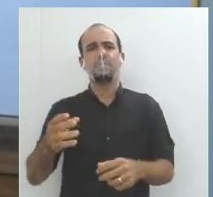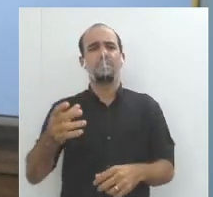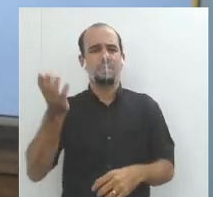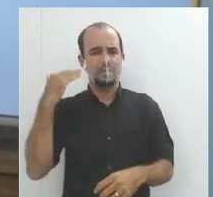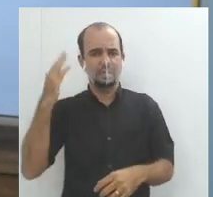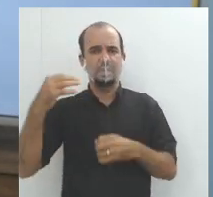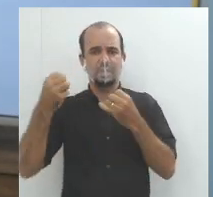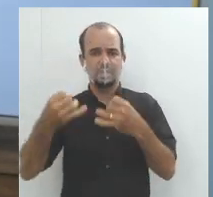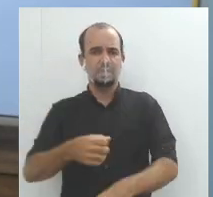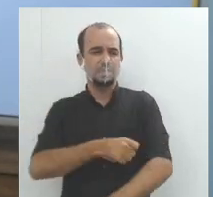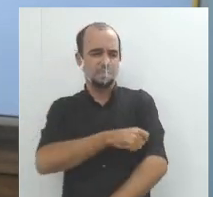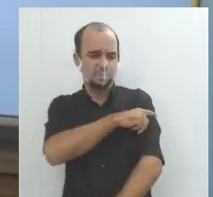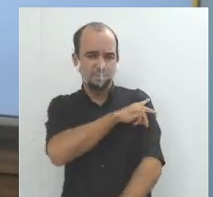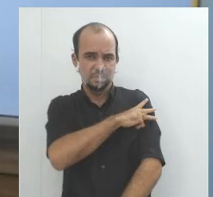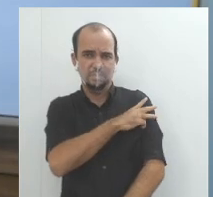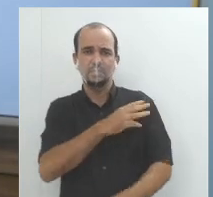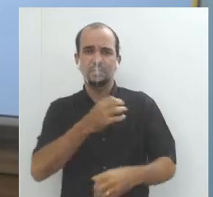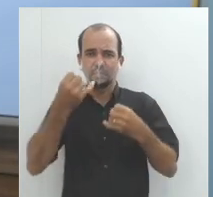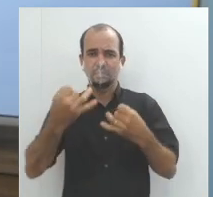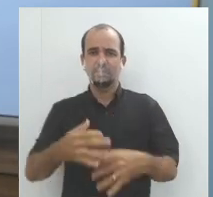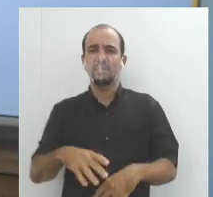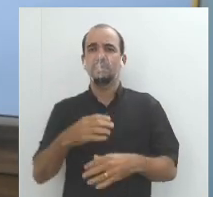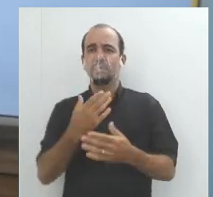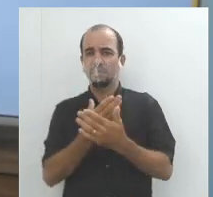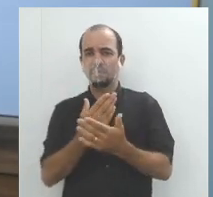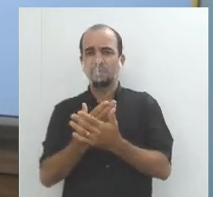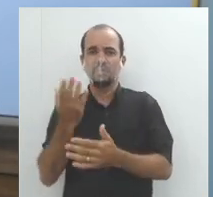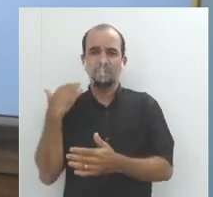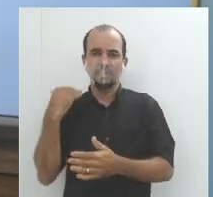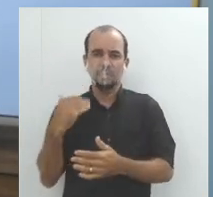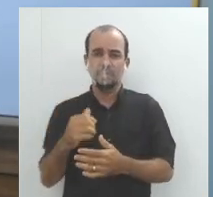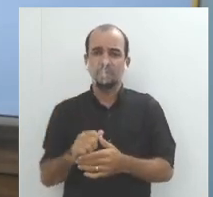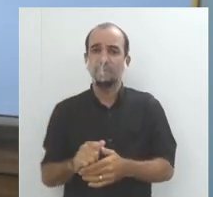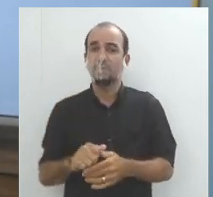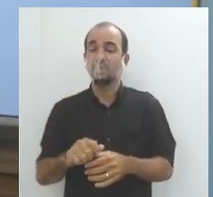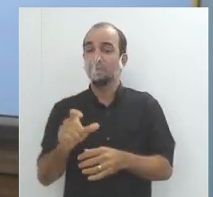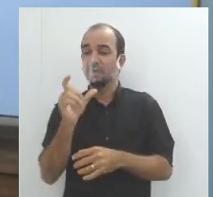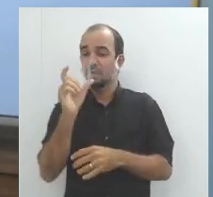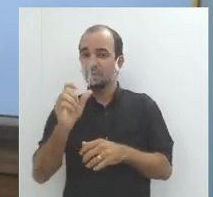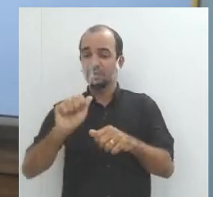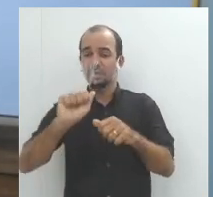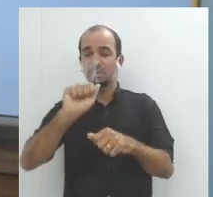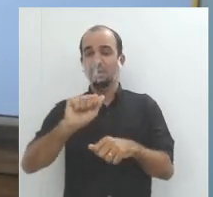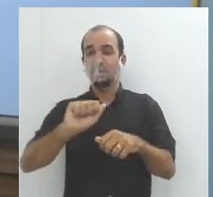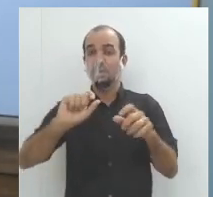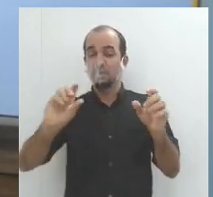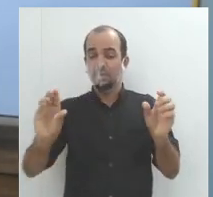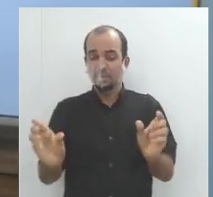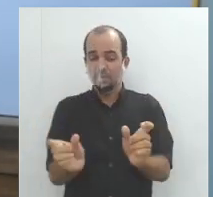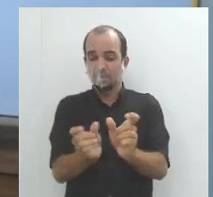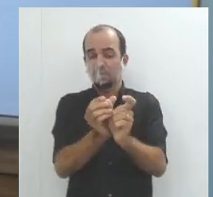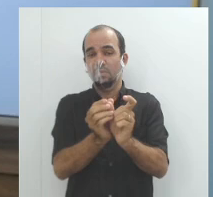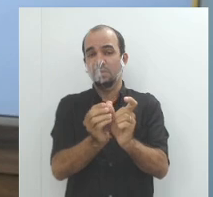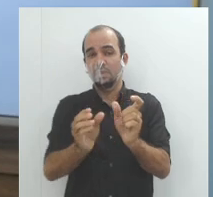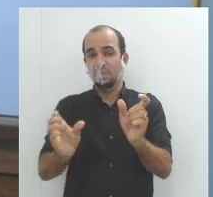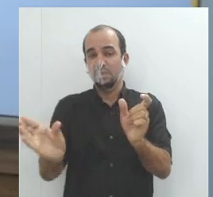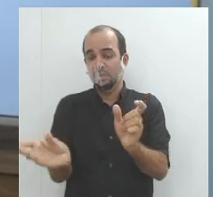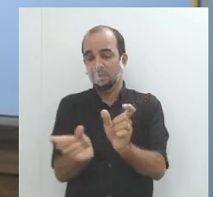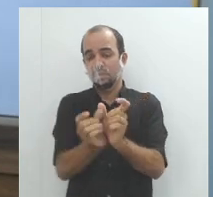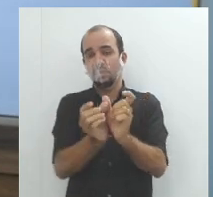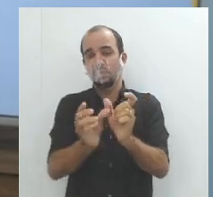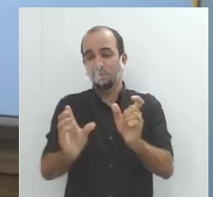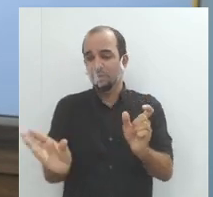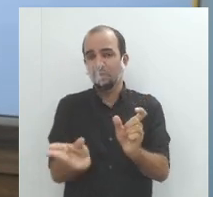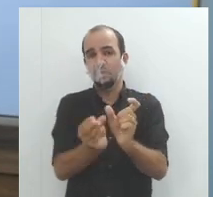que o professor disse a você? Que o adjunto adverbial ele é um termo acessório, né? Então, essa ideia